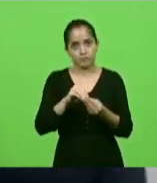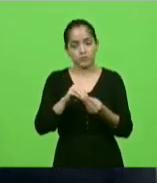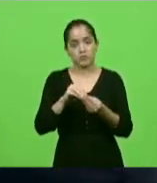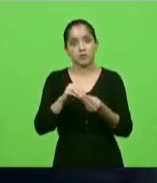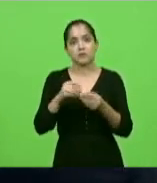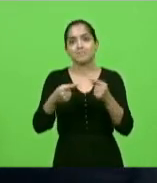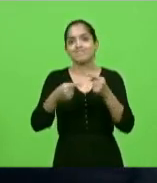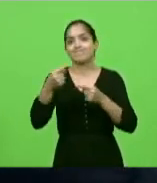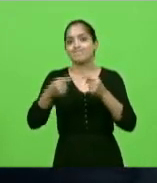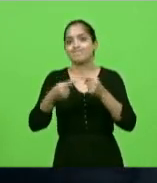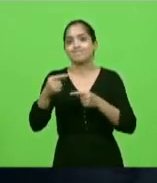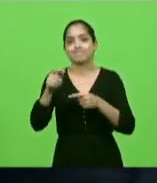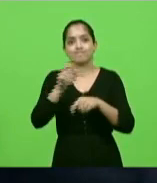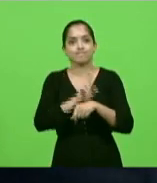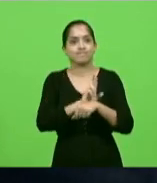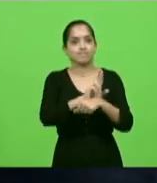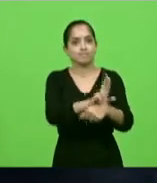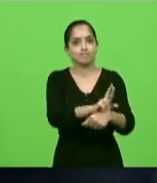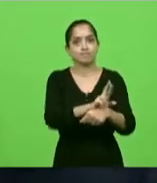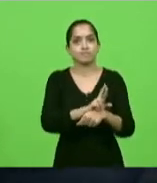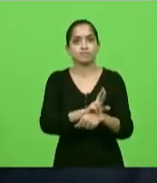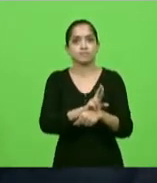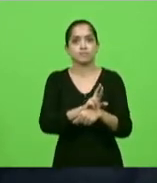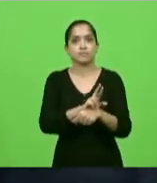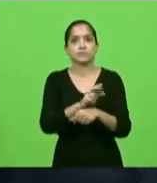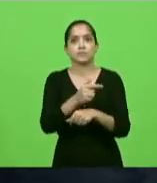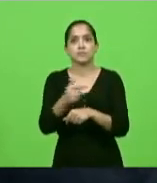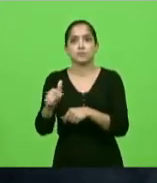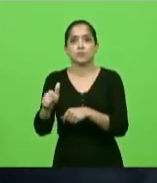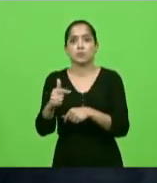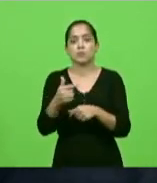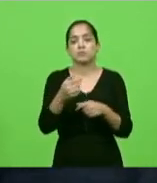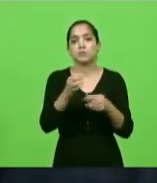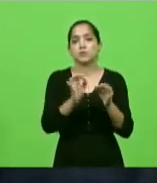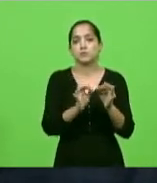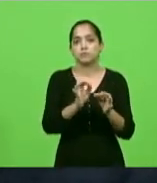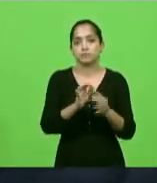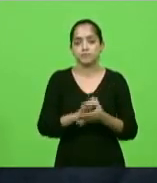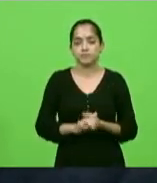inaptidão da representação por ausência de justa causa.